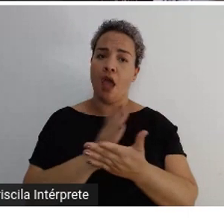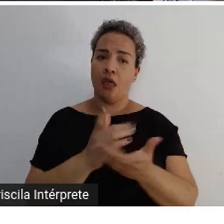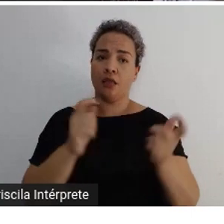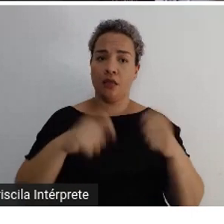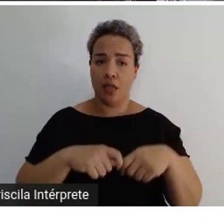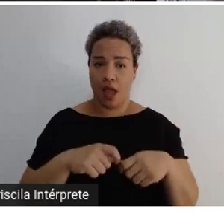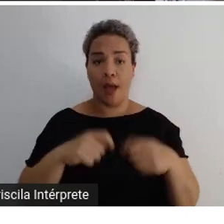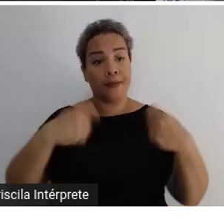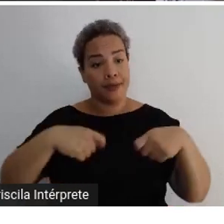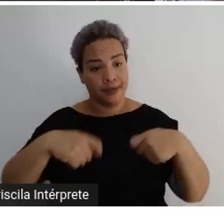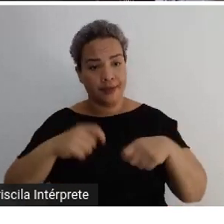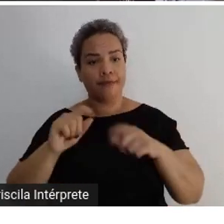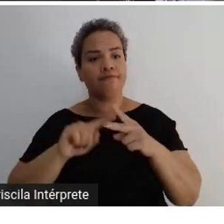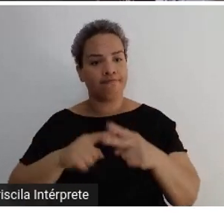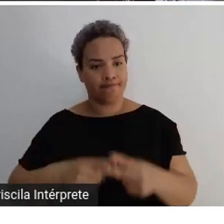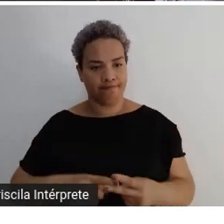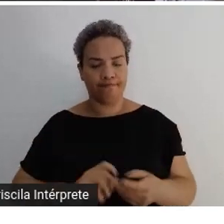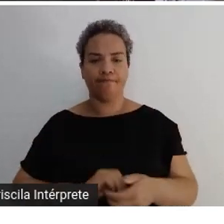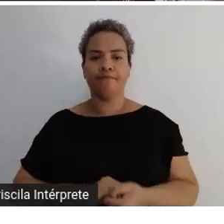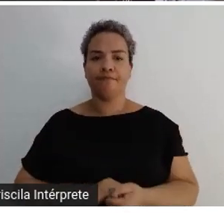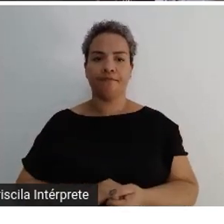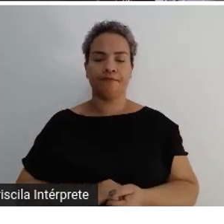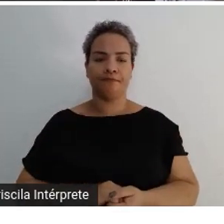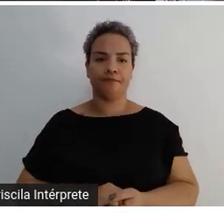ser readequado.